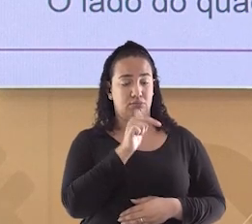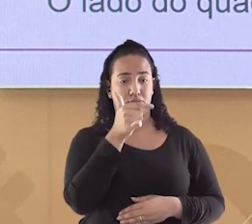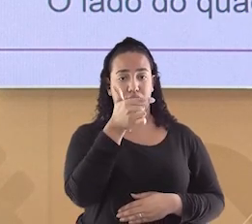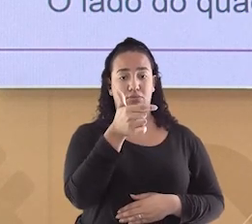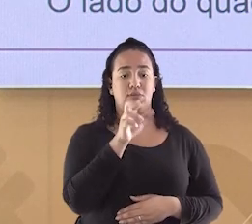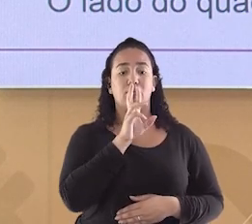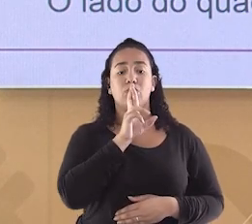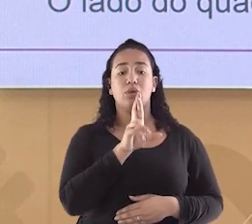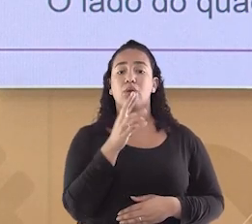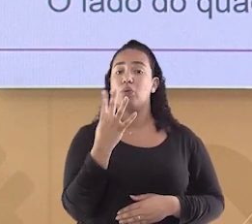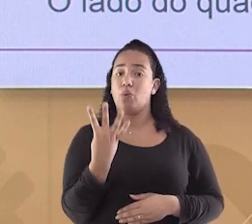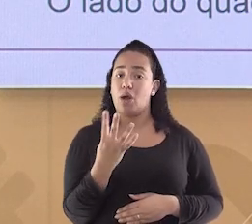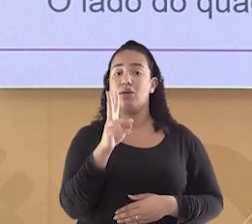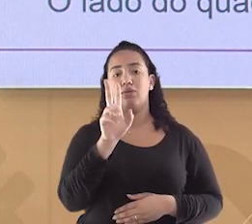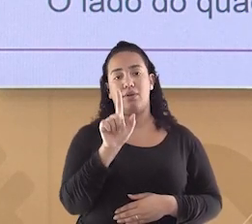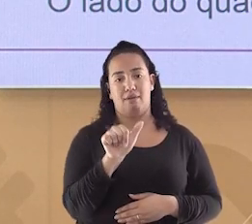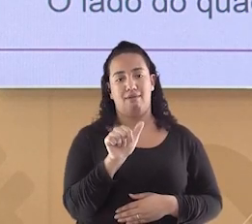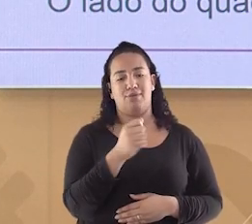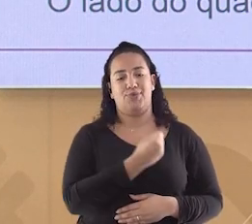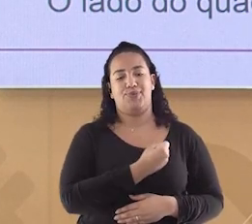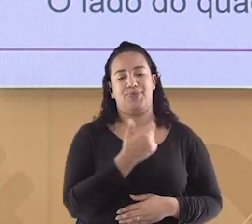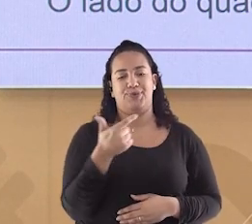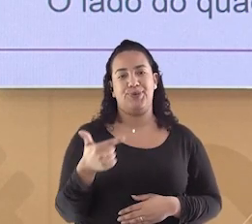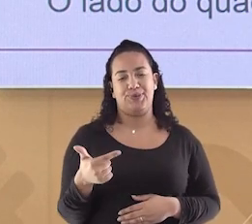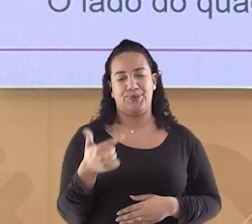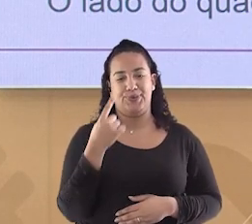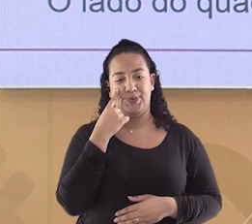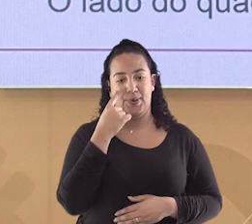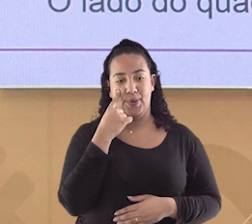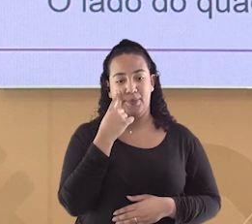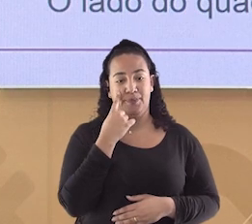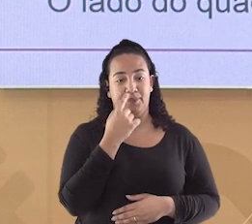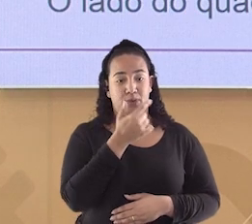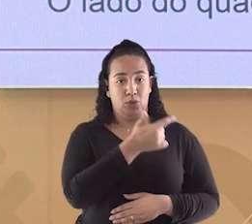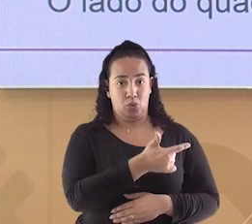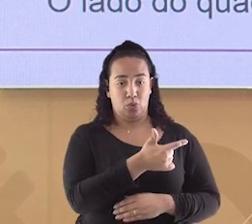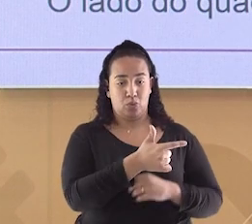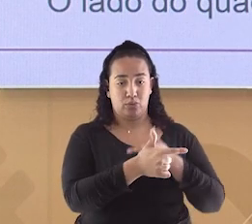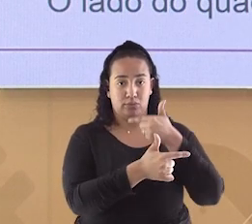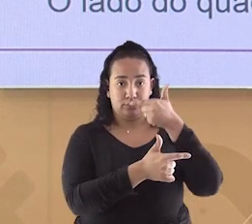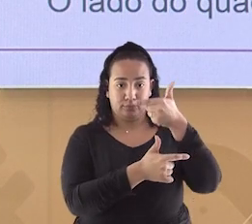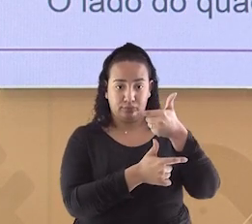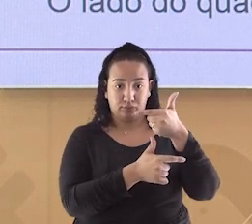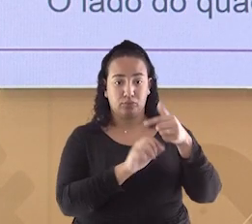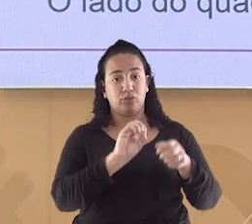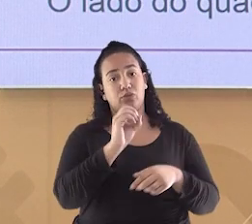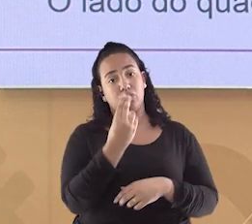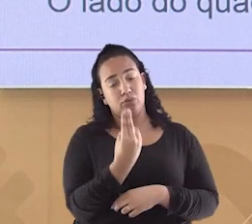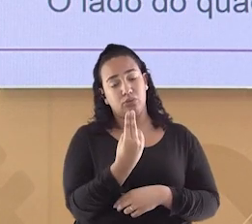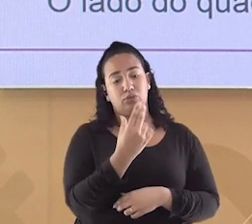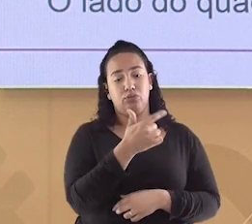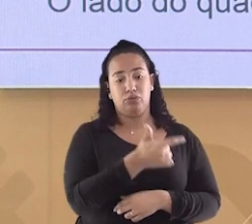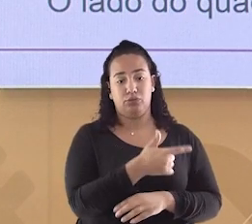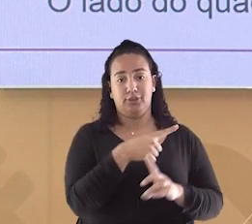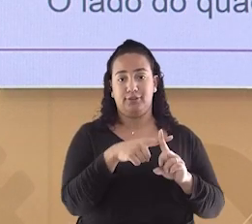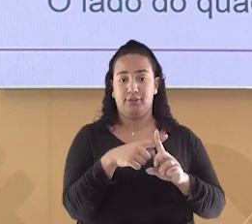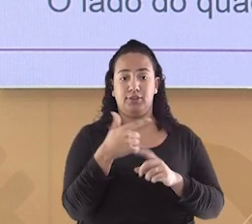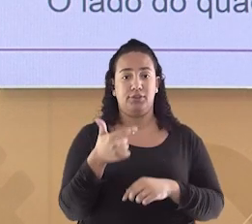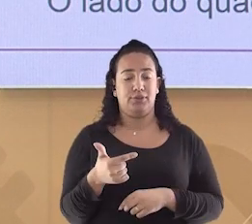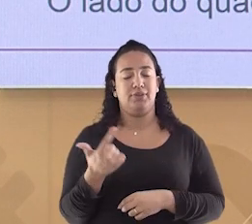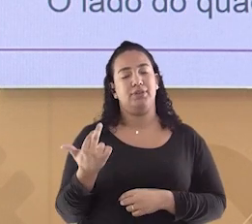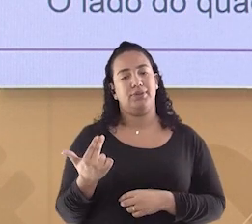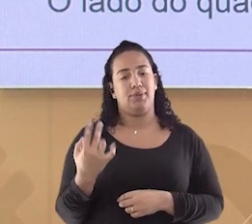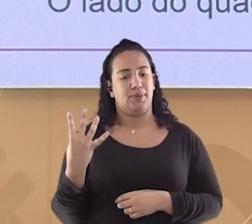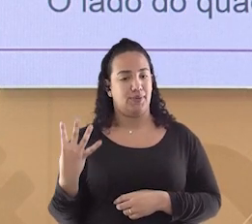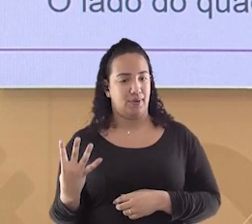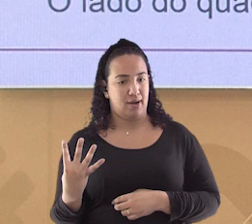se elevar ao quadrado resulta em 4 é o 2, pois 2 ao quadrado, ou 2